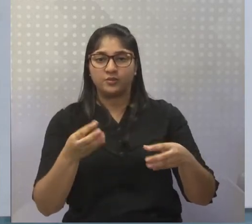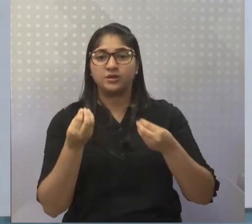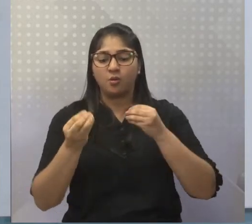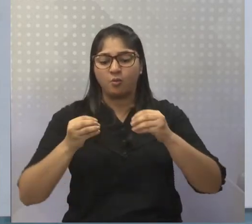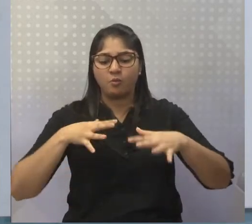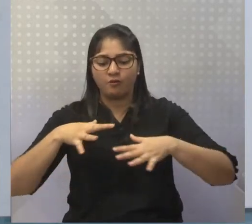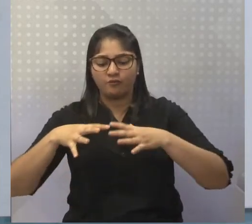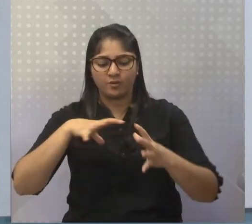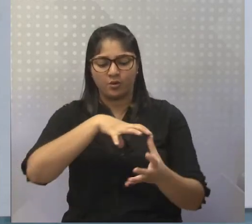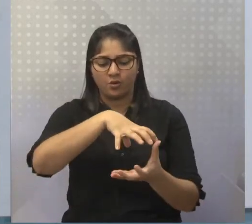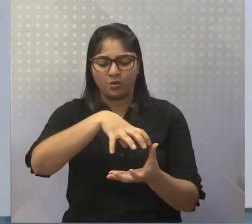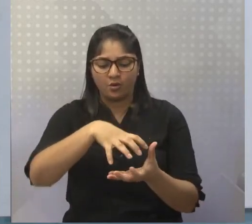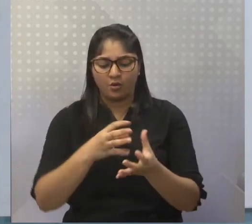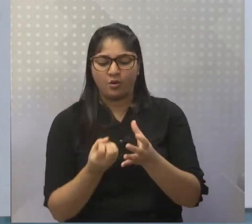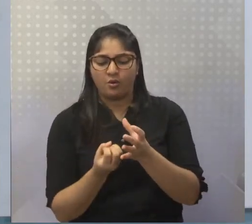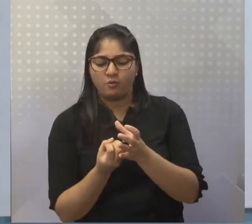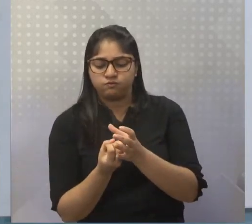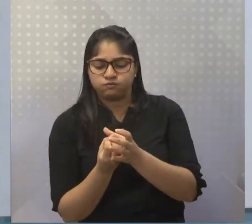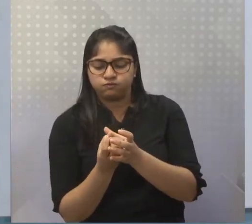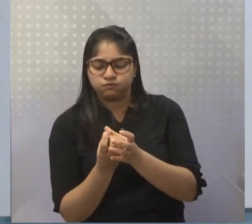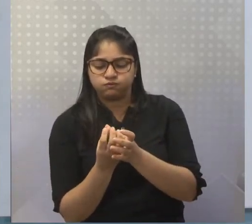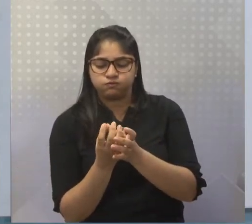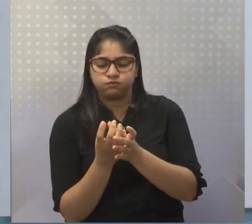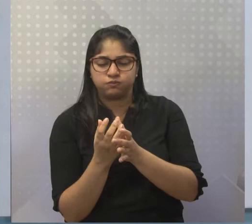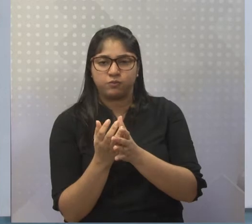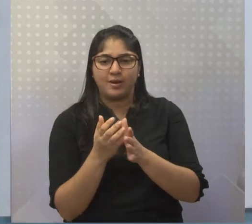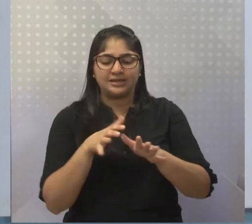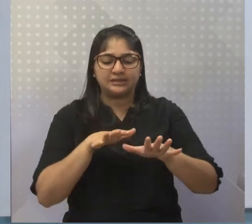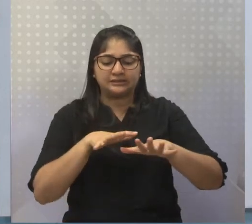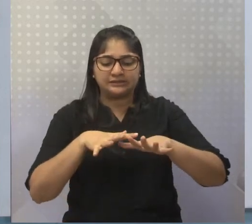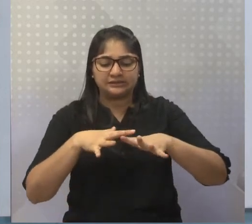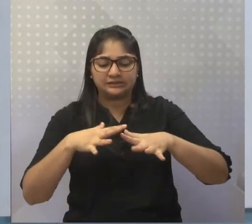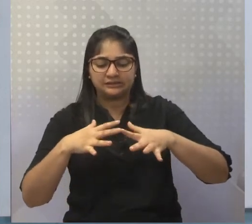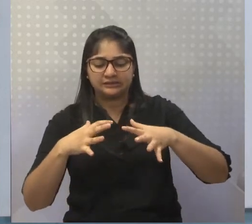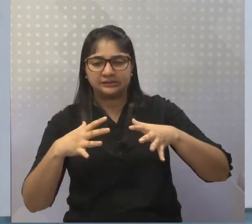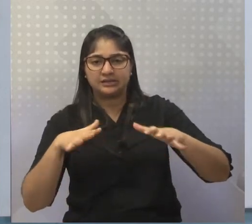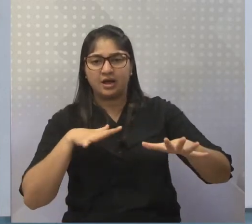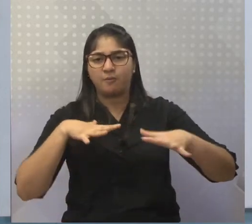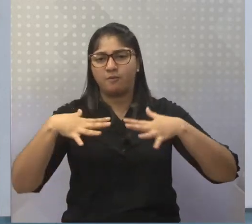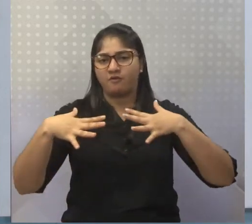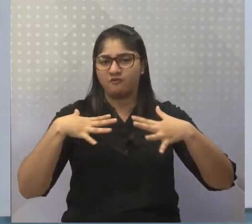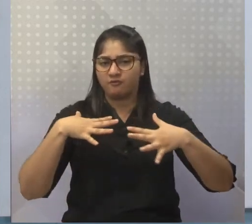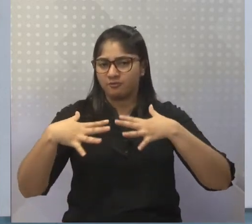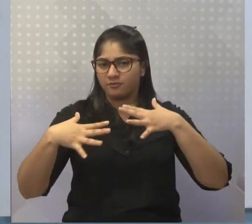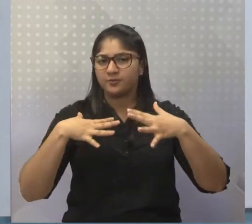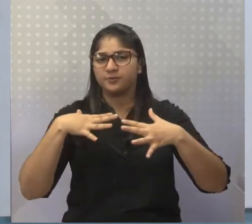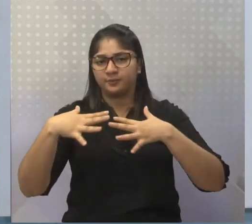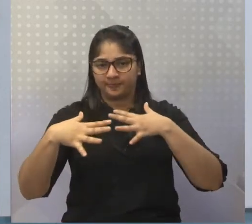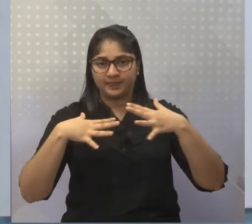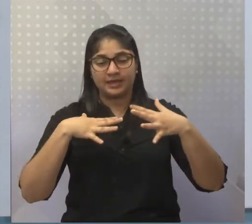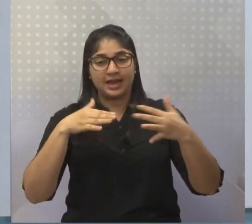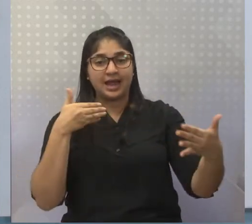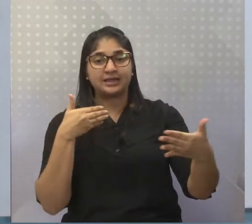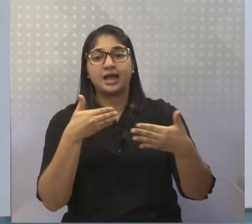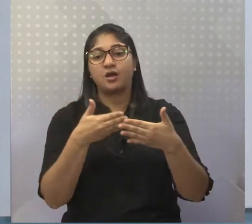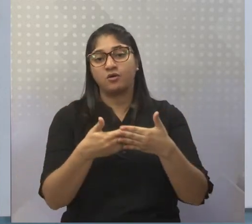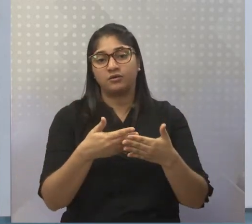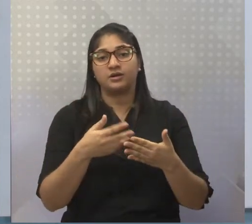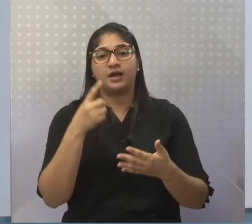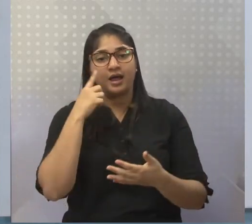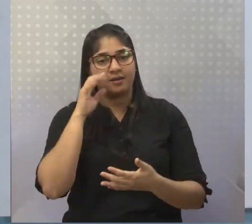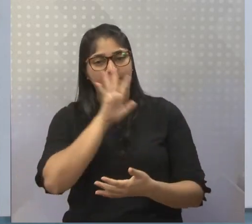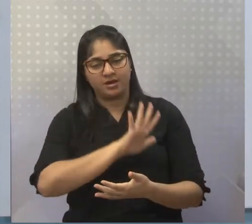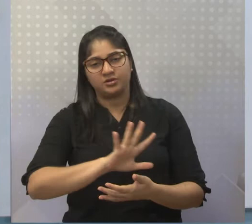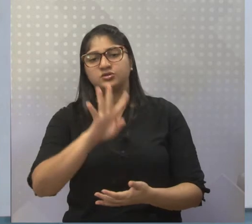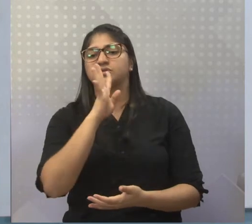vem do interior ela foi rachando se quebrando e foi se movimentando até formar o desenho dos continentes atuais